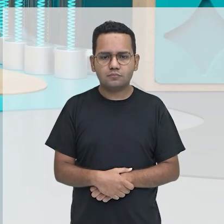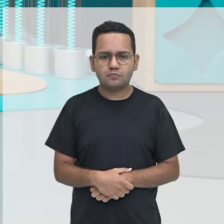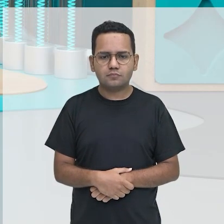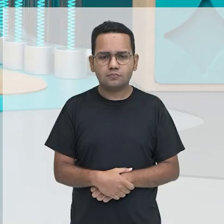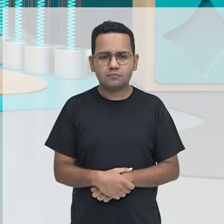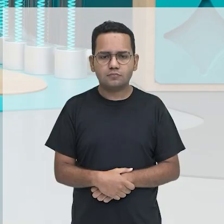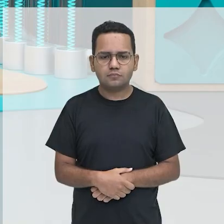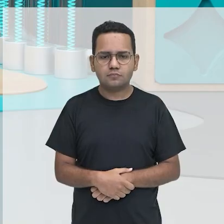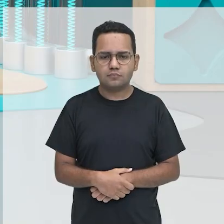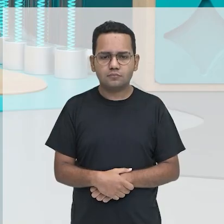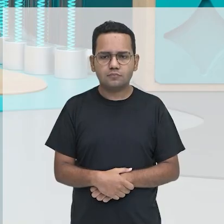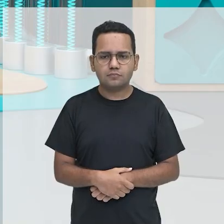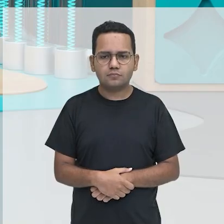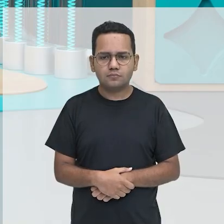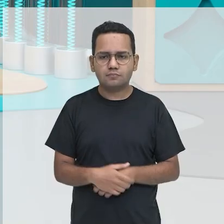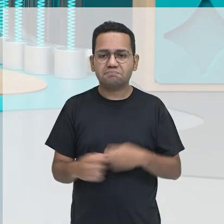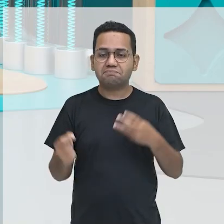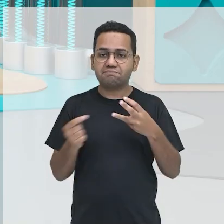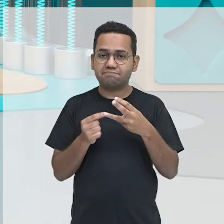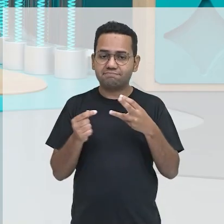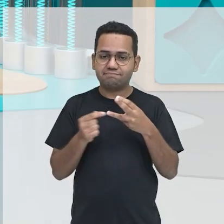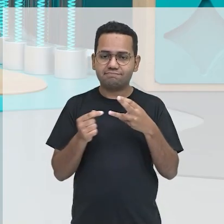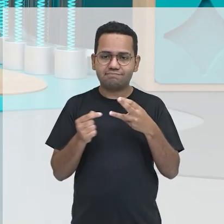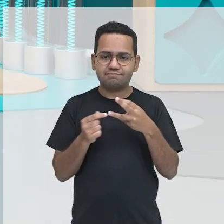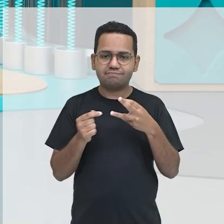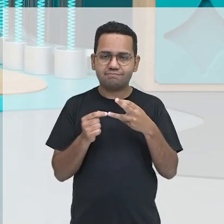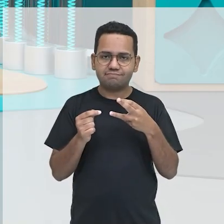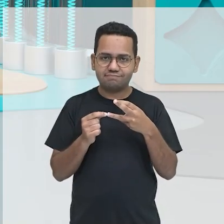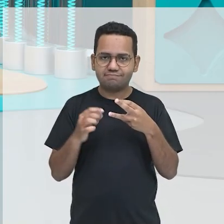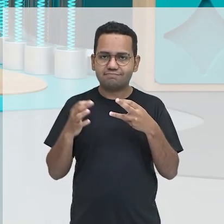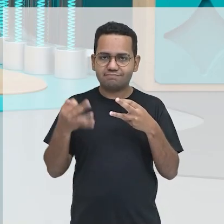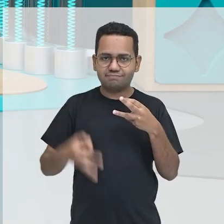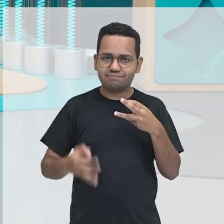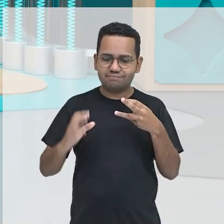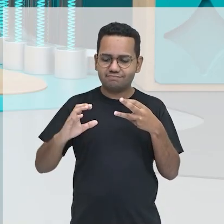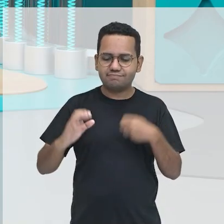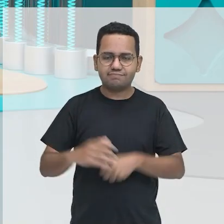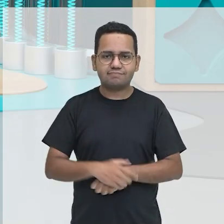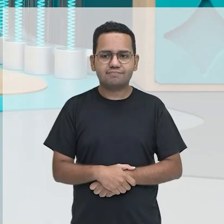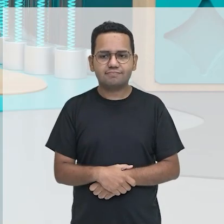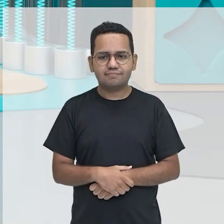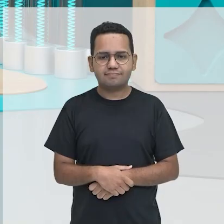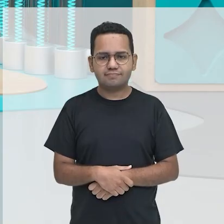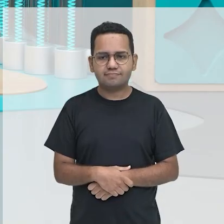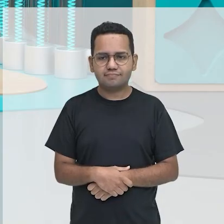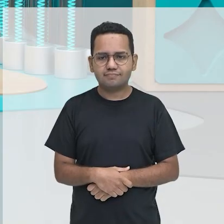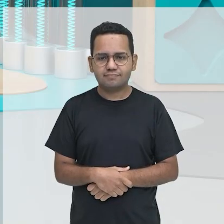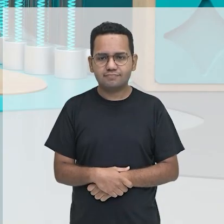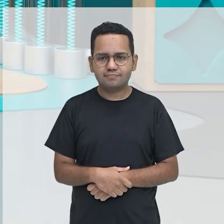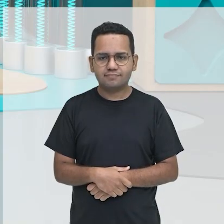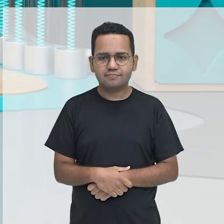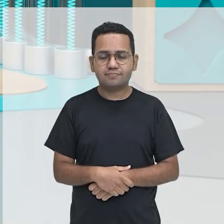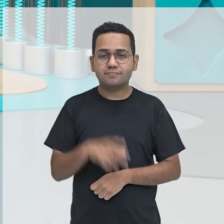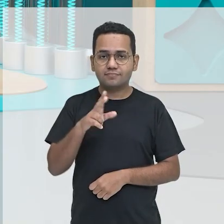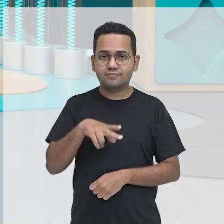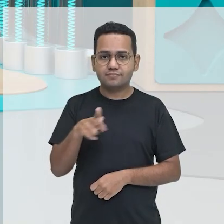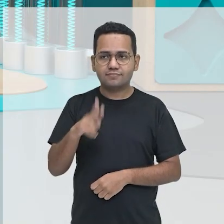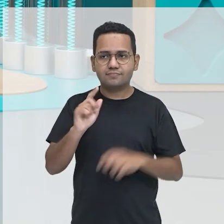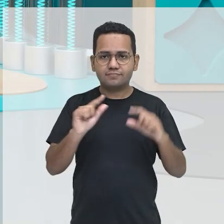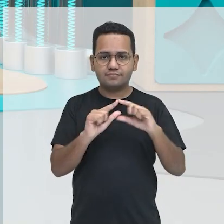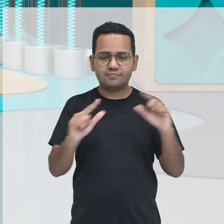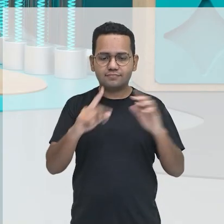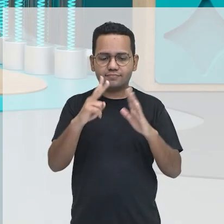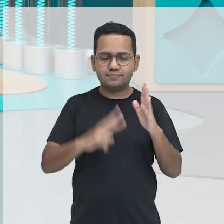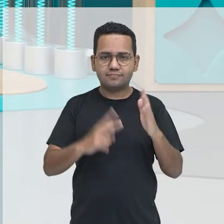é a resposta correta? Condicional. Então, oração subordinada condicional. Because it was late, we decided